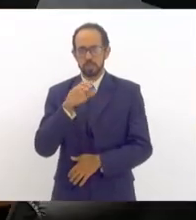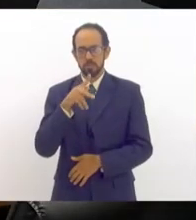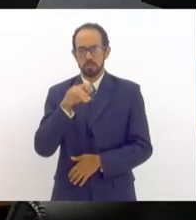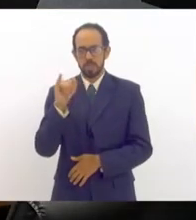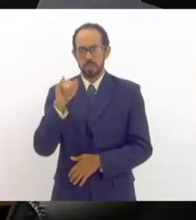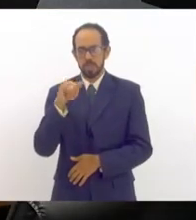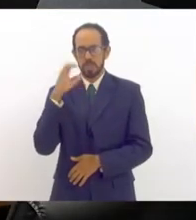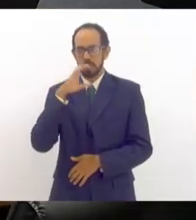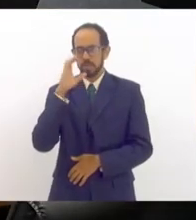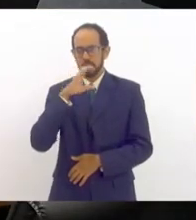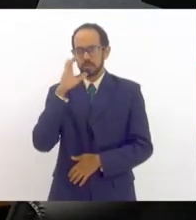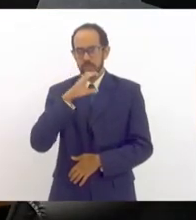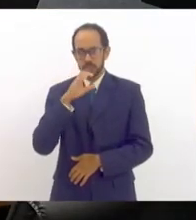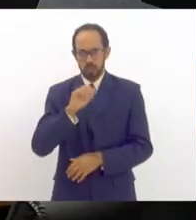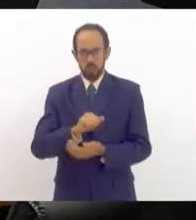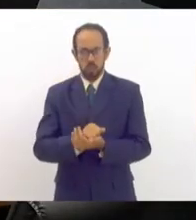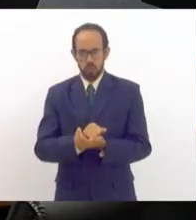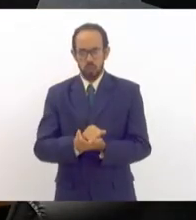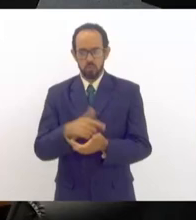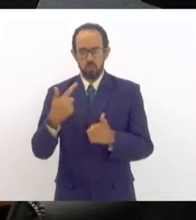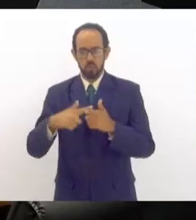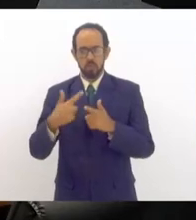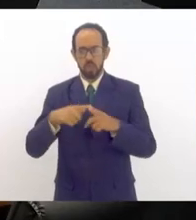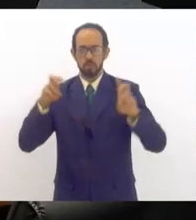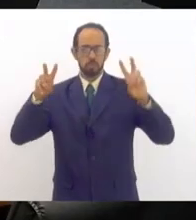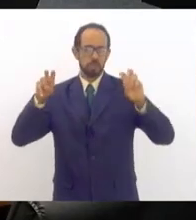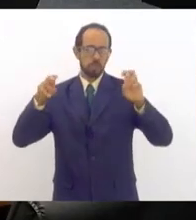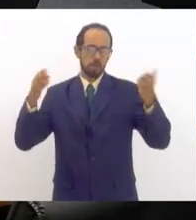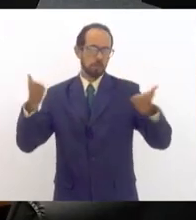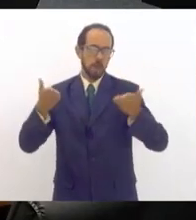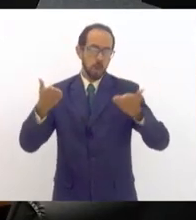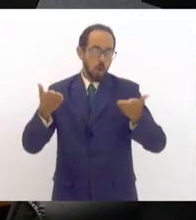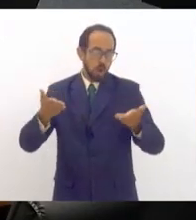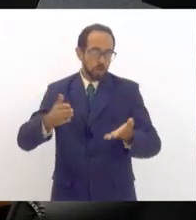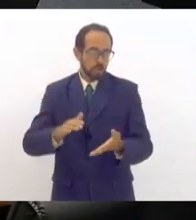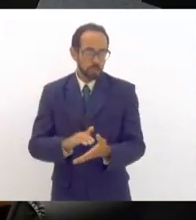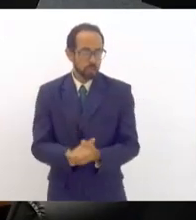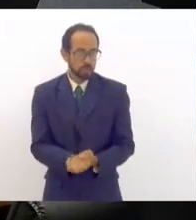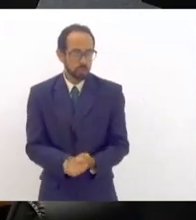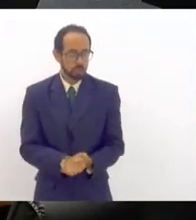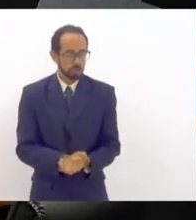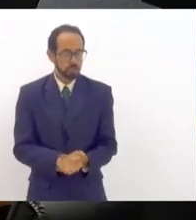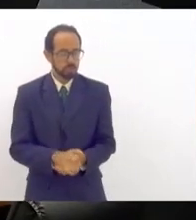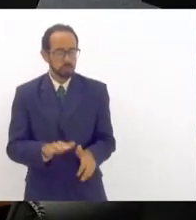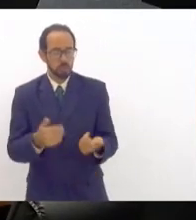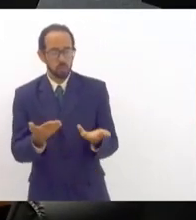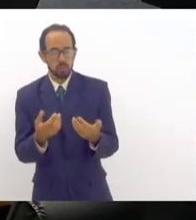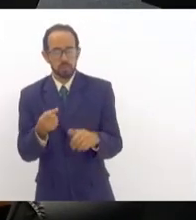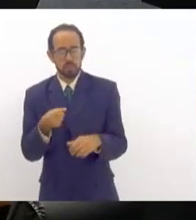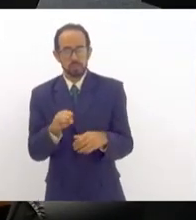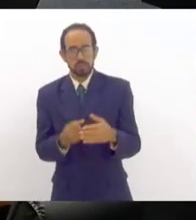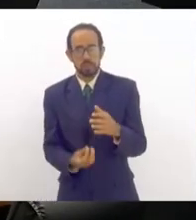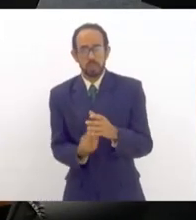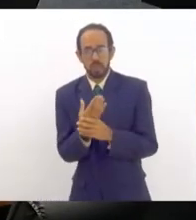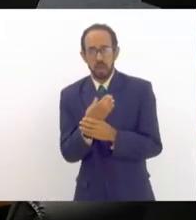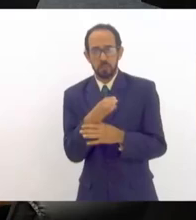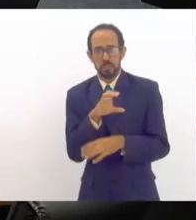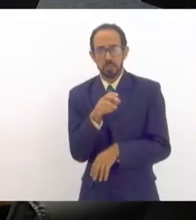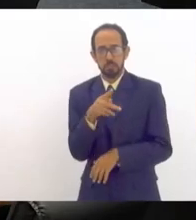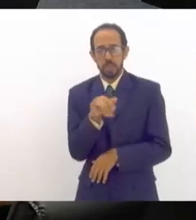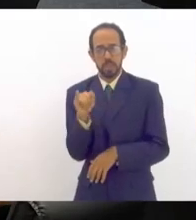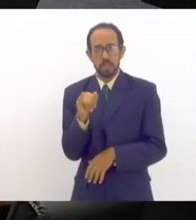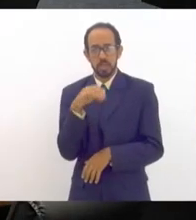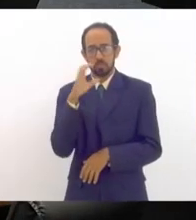emergencial ele deixa que o tema é para agora o temer é para agora então se criar uma CPM emergencial porque